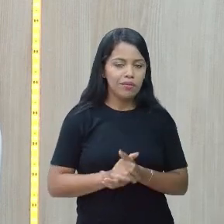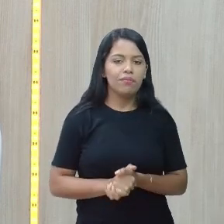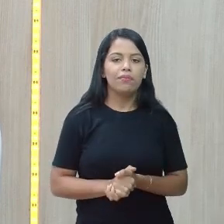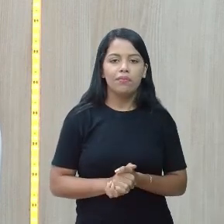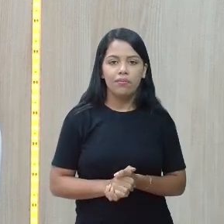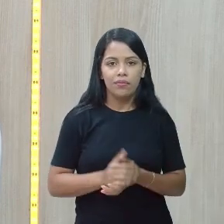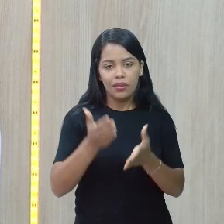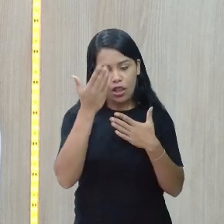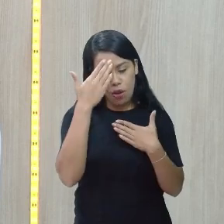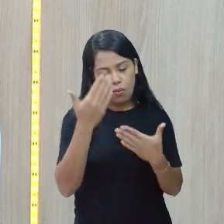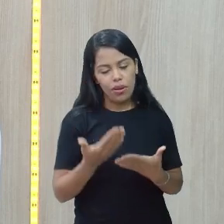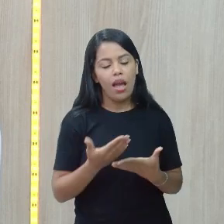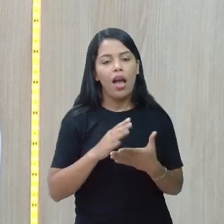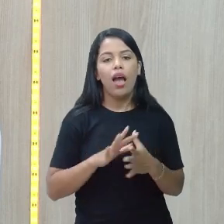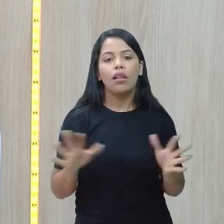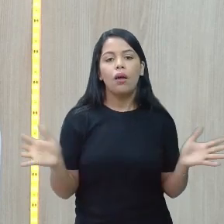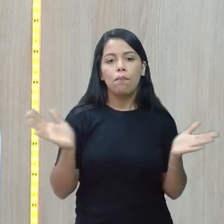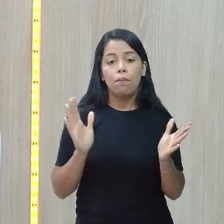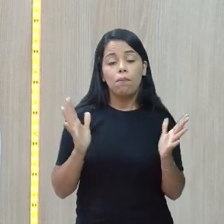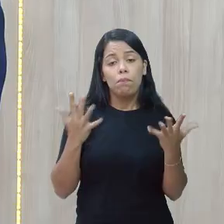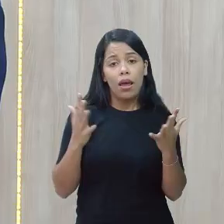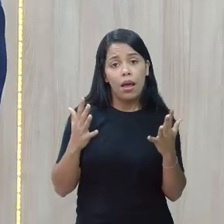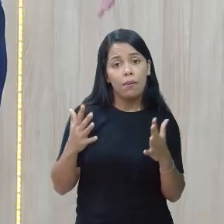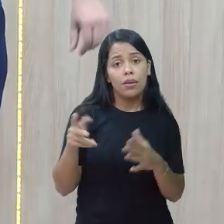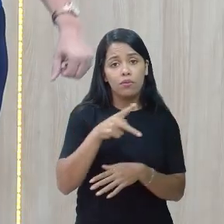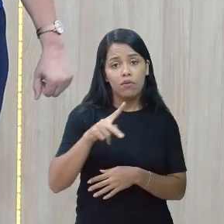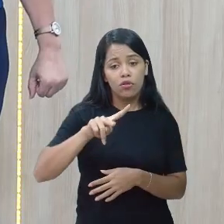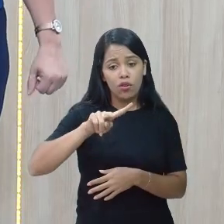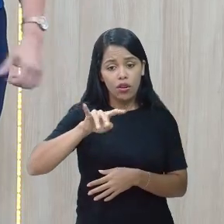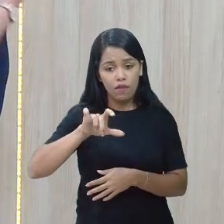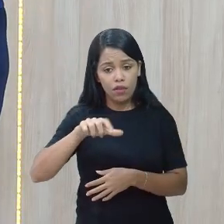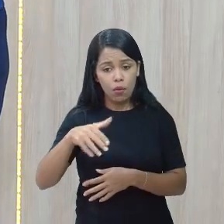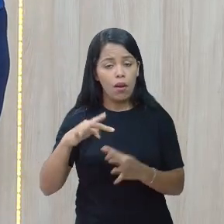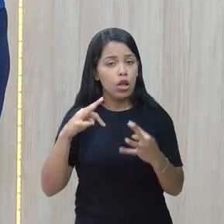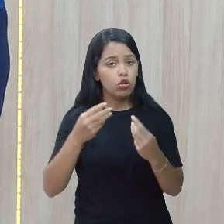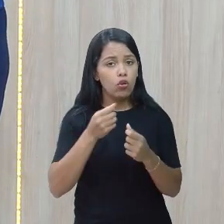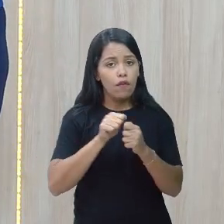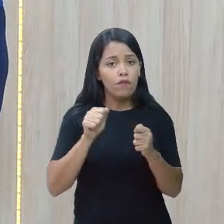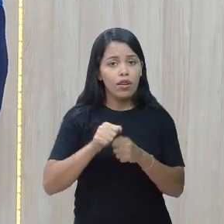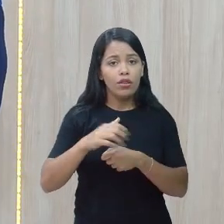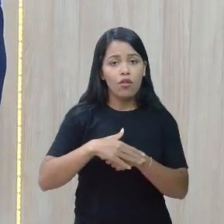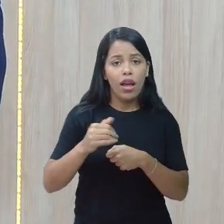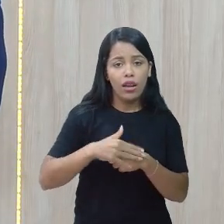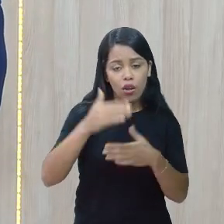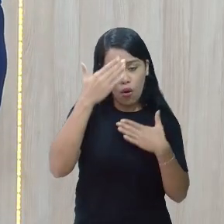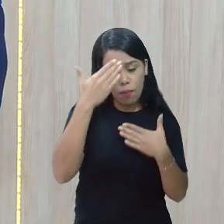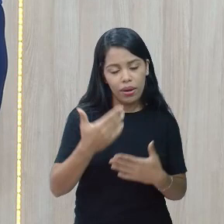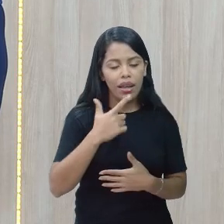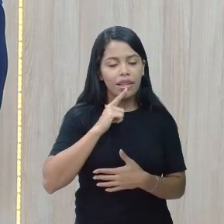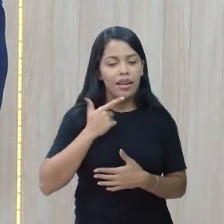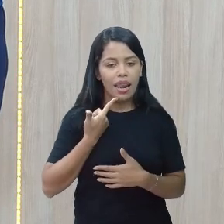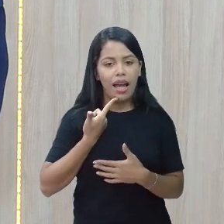maravilhosa. Obrigada, parabéns, professora Vilma. Tudo feito com carinho para vocês. Obrigada, Laísa.